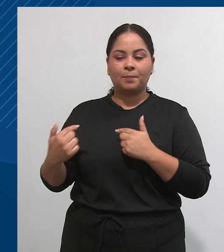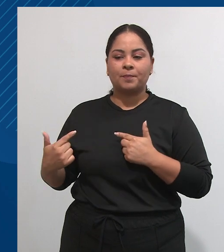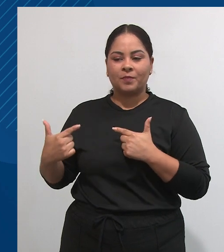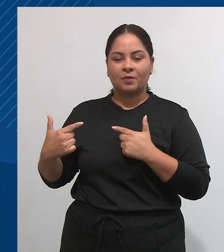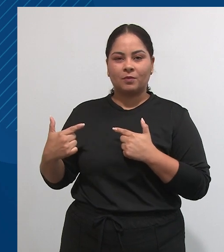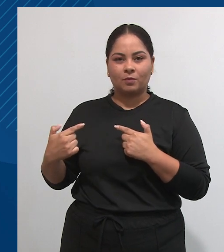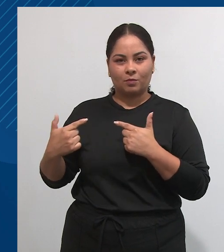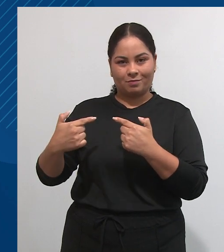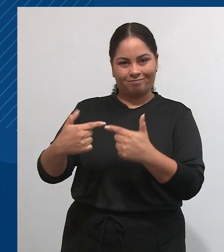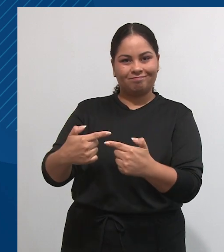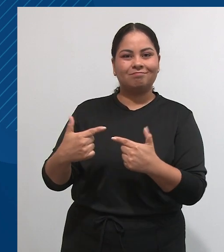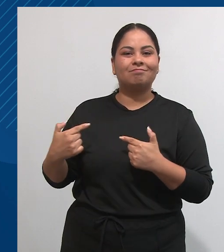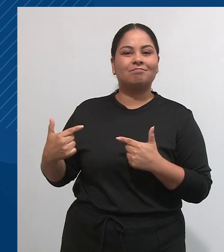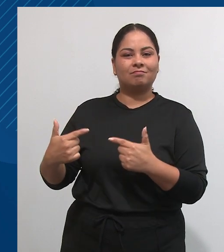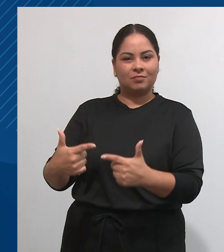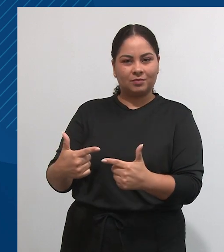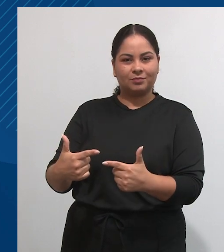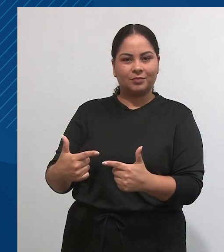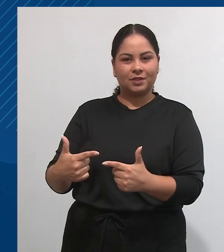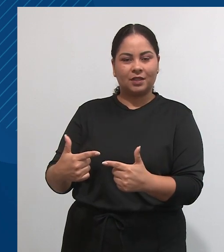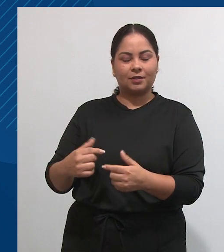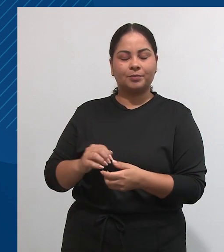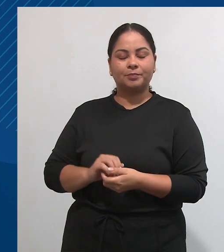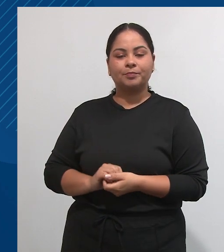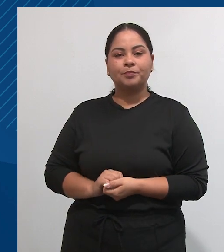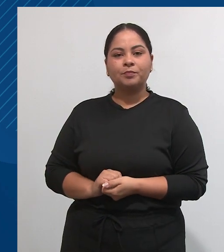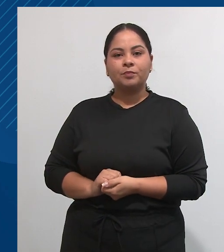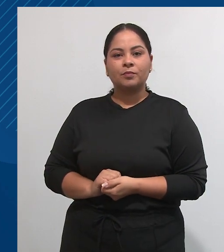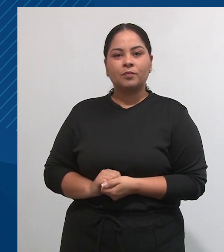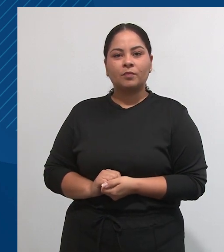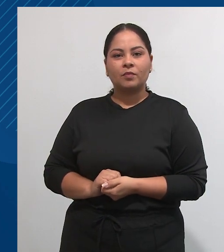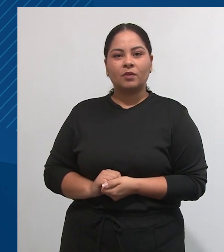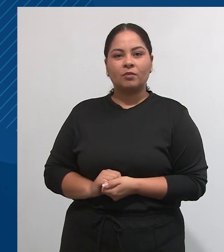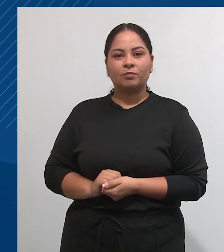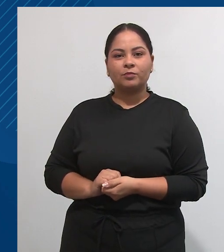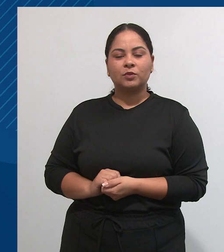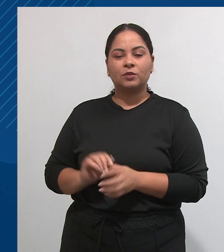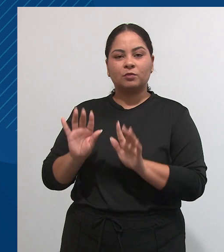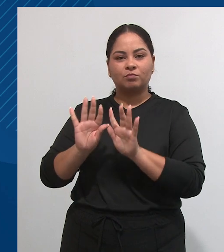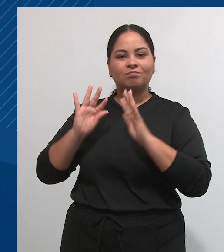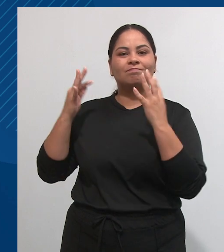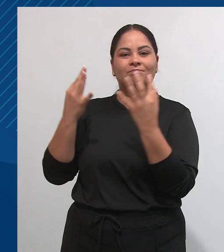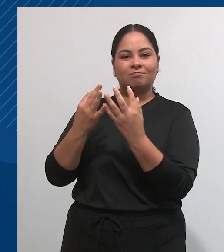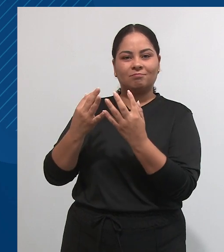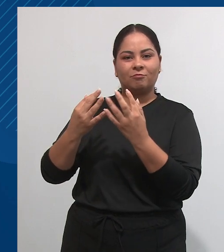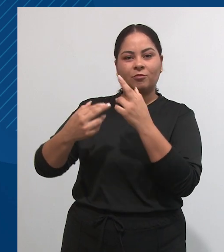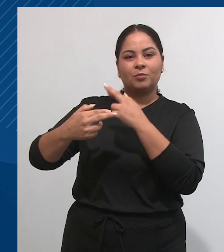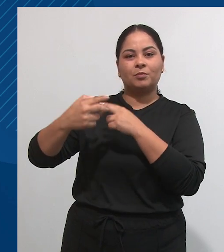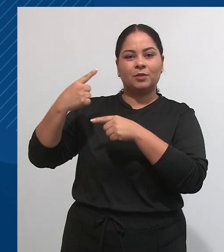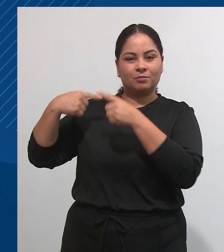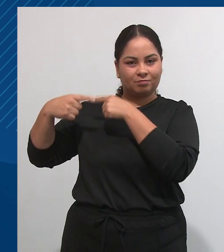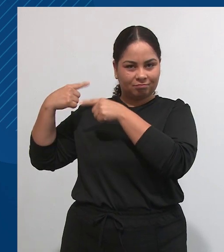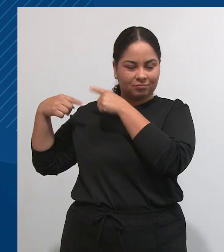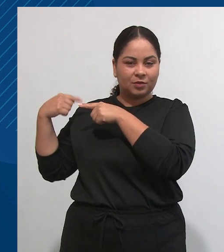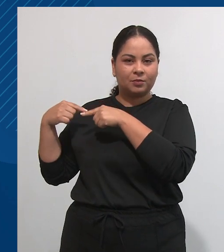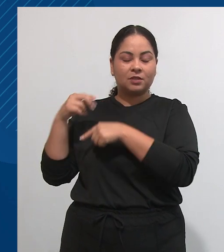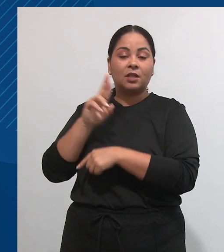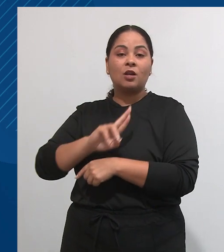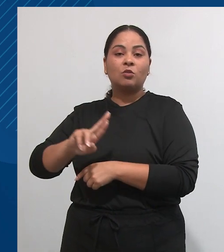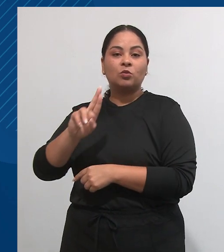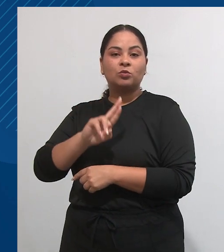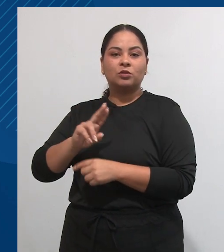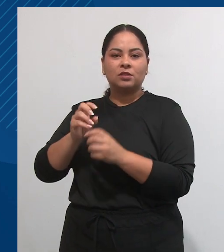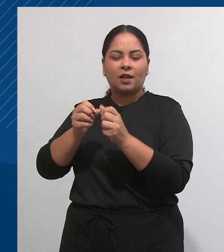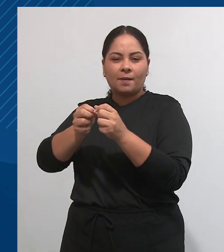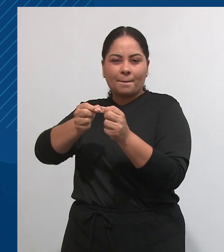onde nós, né, nossos antepassados utilizaram o arco, a flecha e